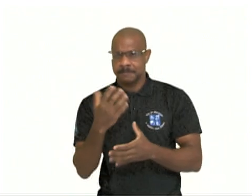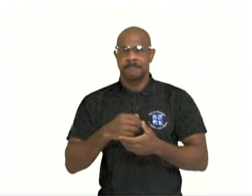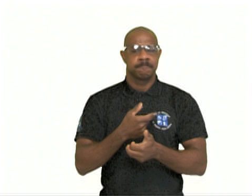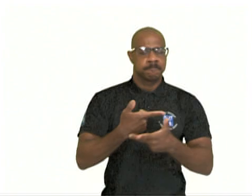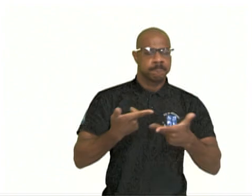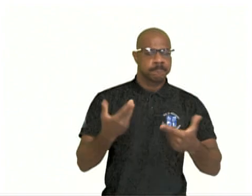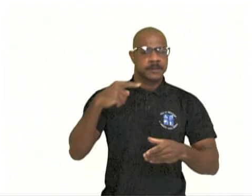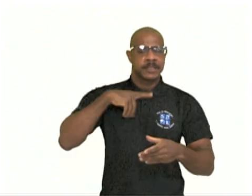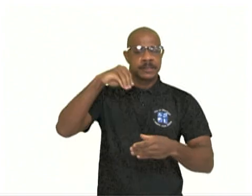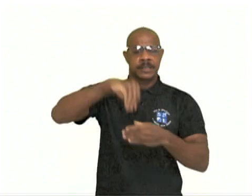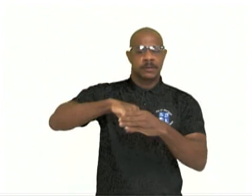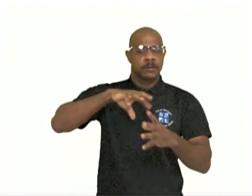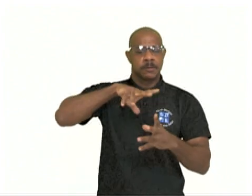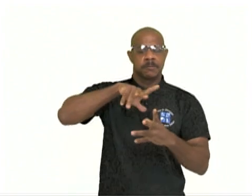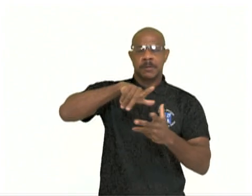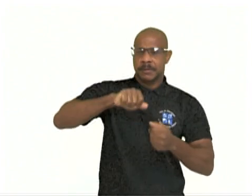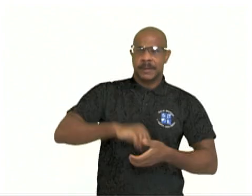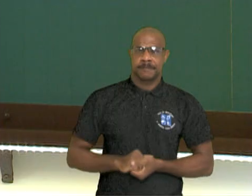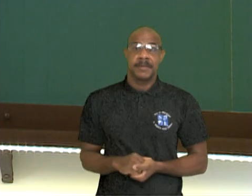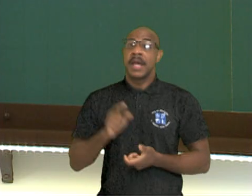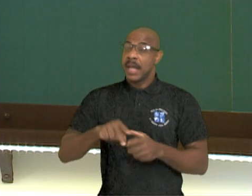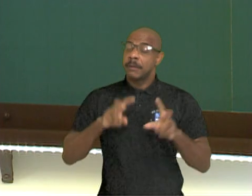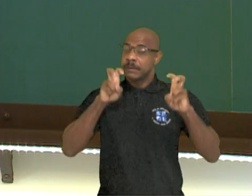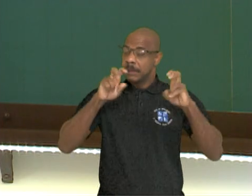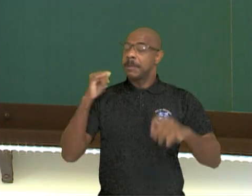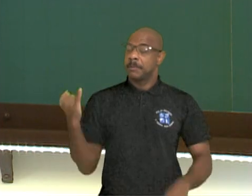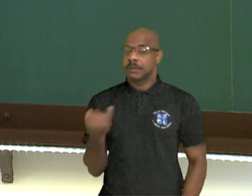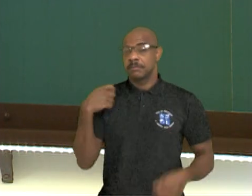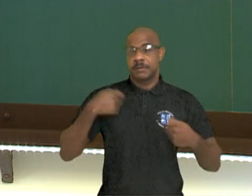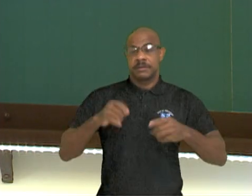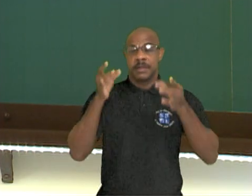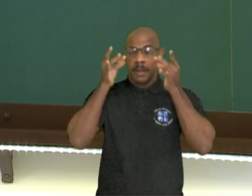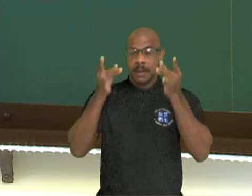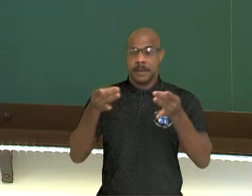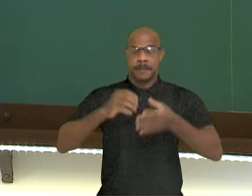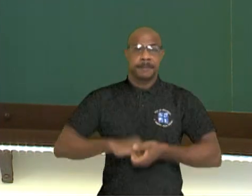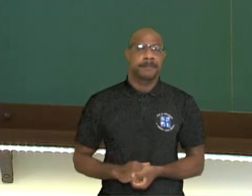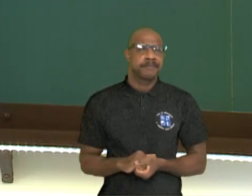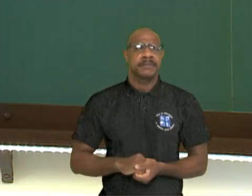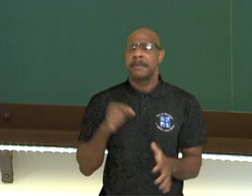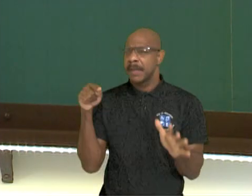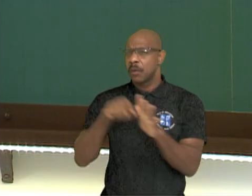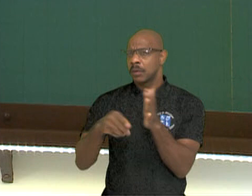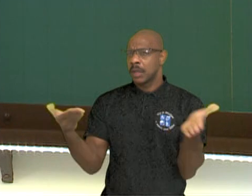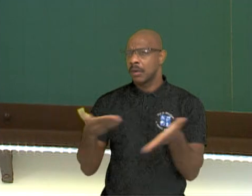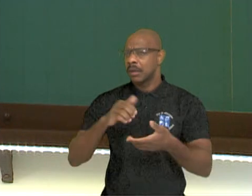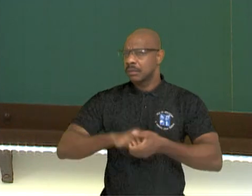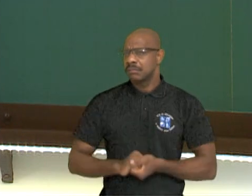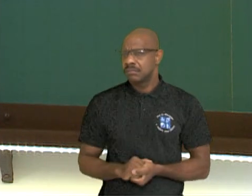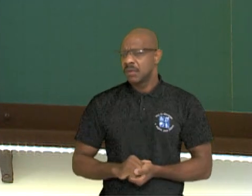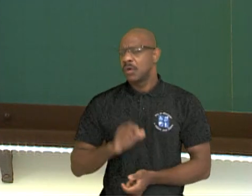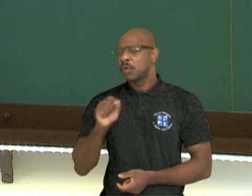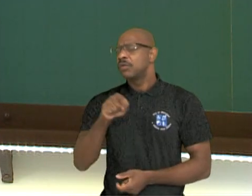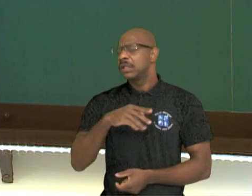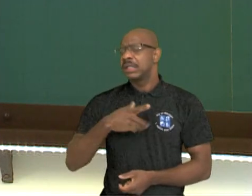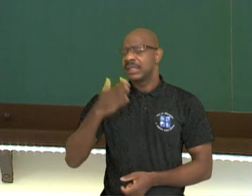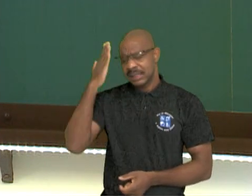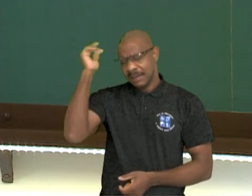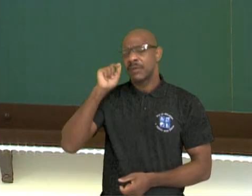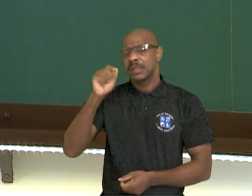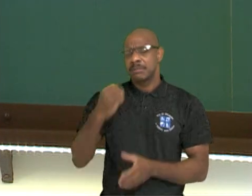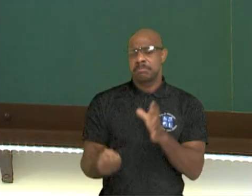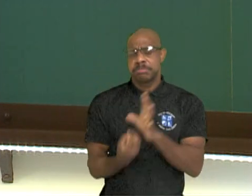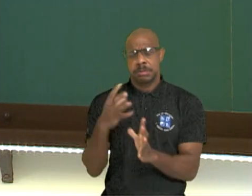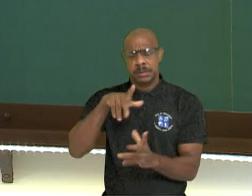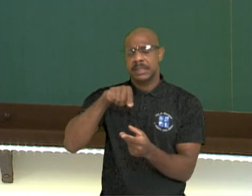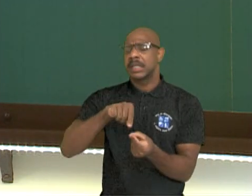atualidade. Então, são assuntos bem importantes que a gente tem que prestar atenção. E aí a gente pergunta ali, o que você sabe sobre